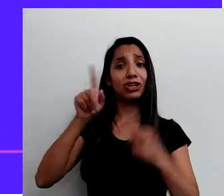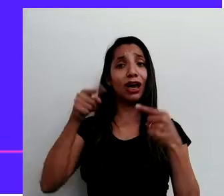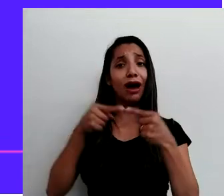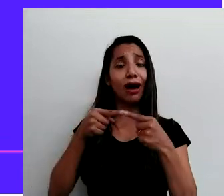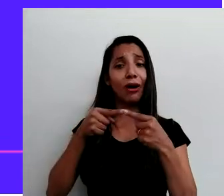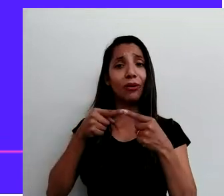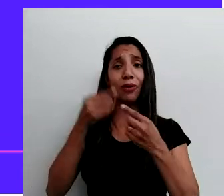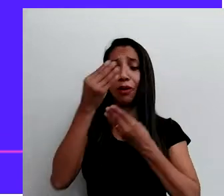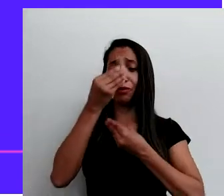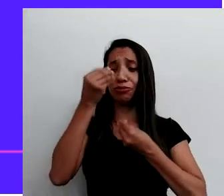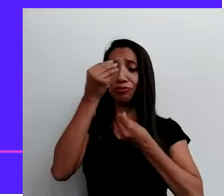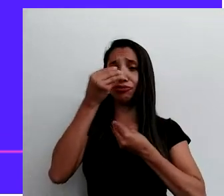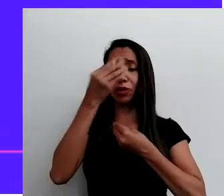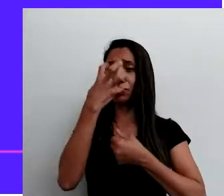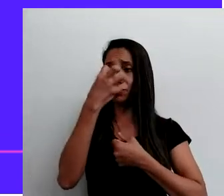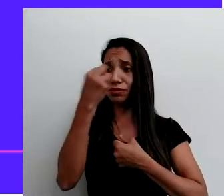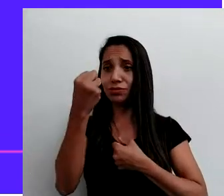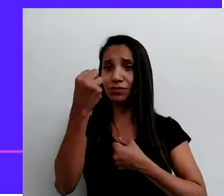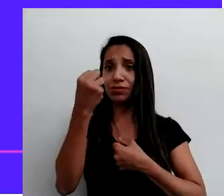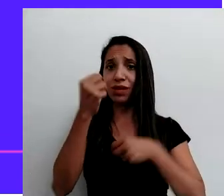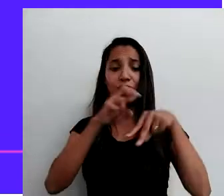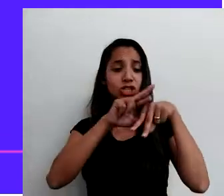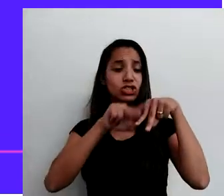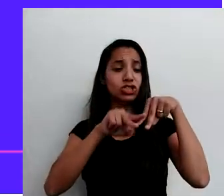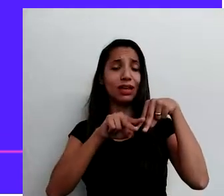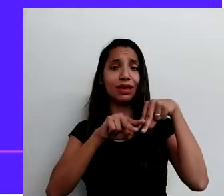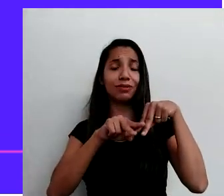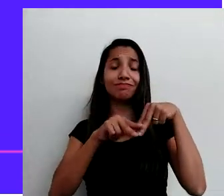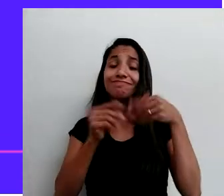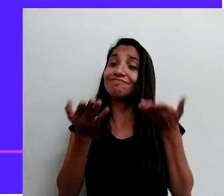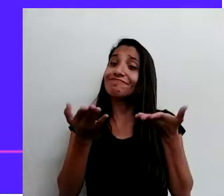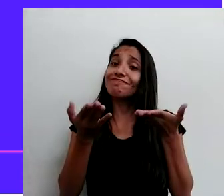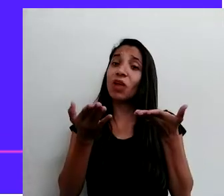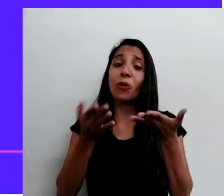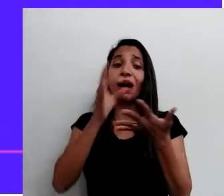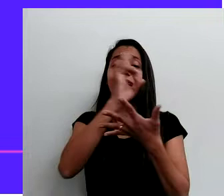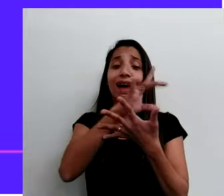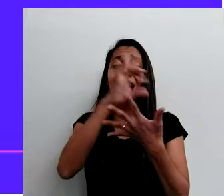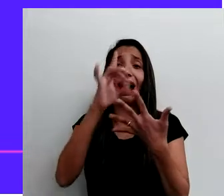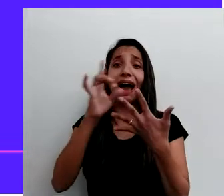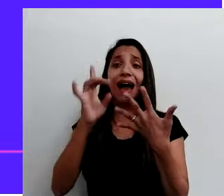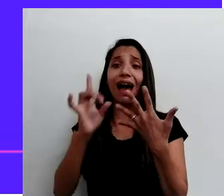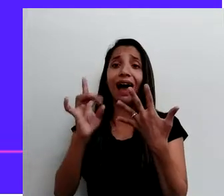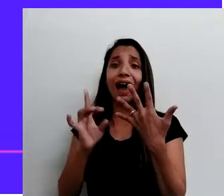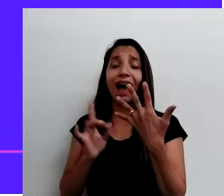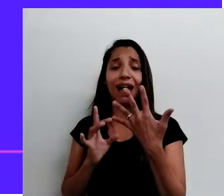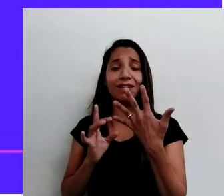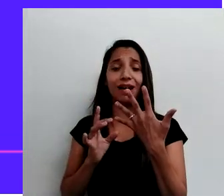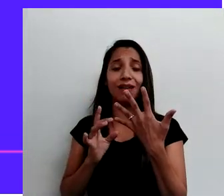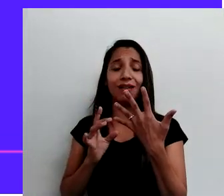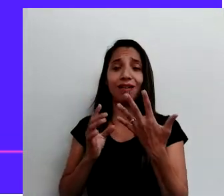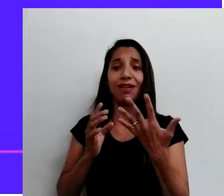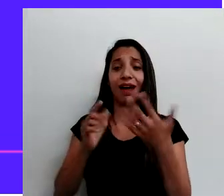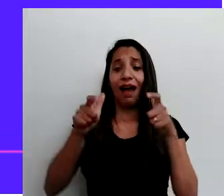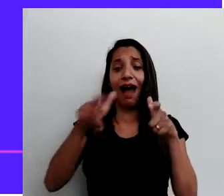de gênero. Tudo isso, todos esses fatores, isoladamente